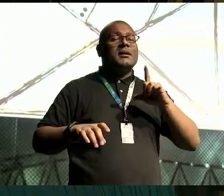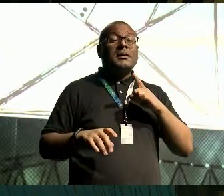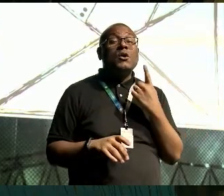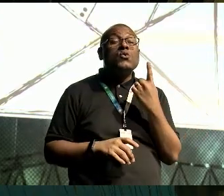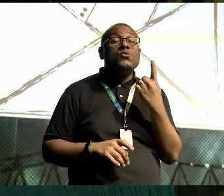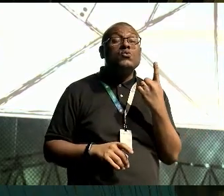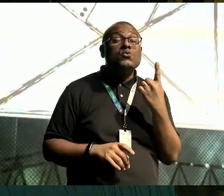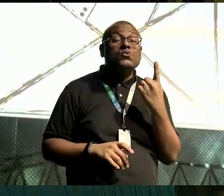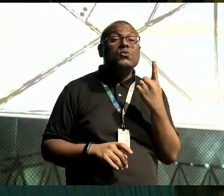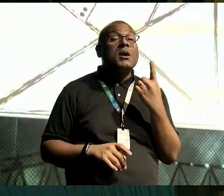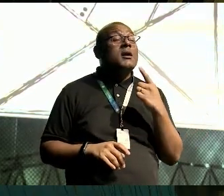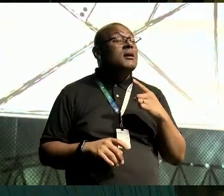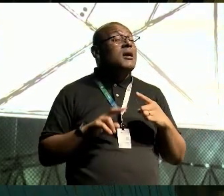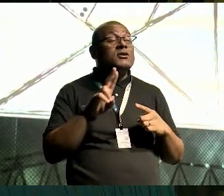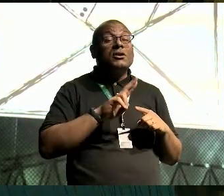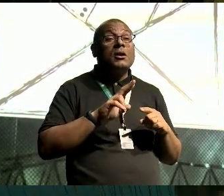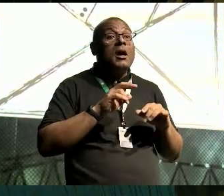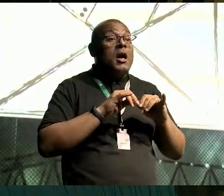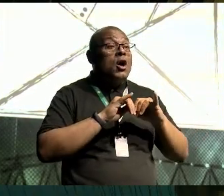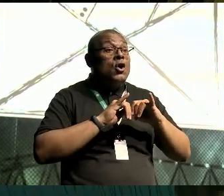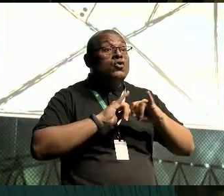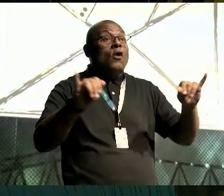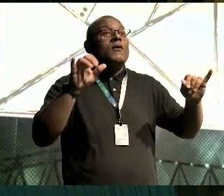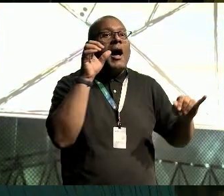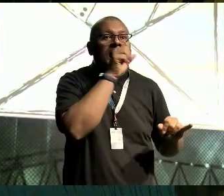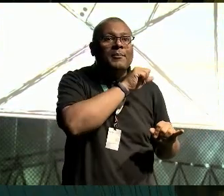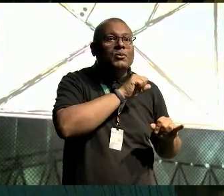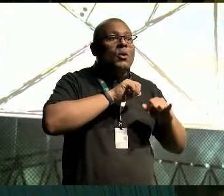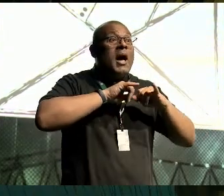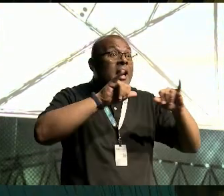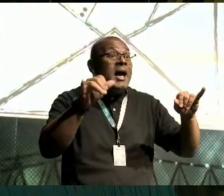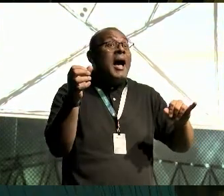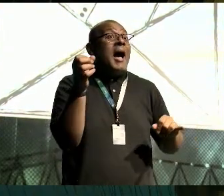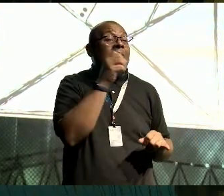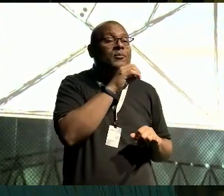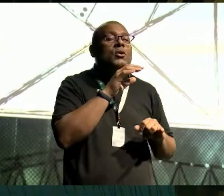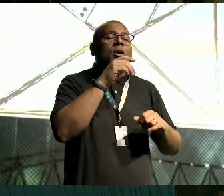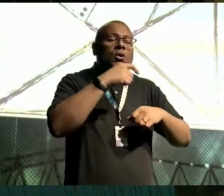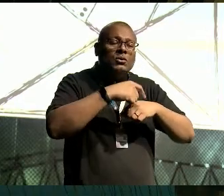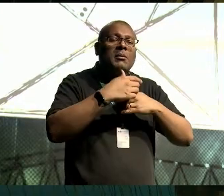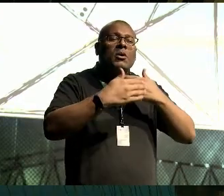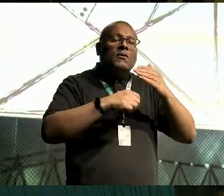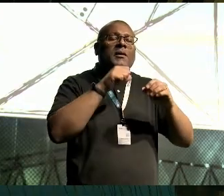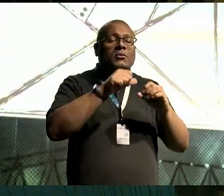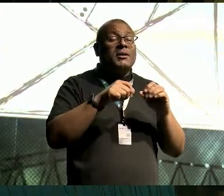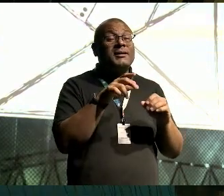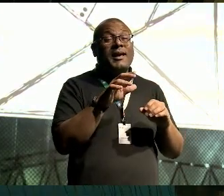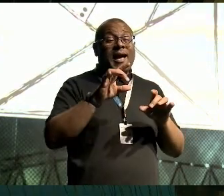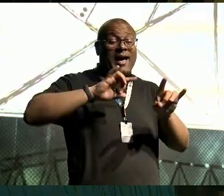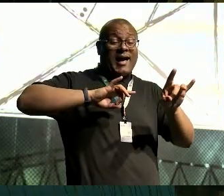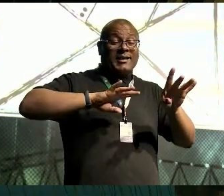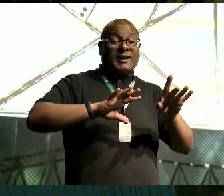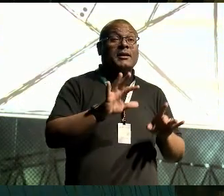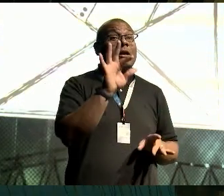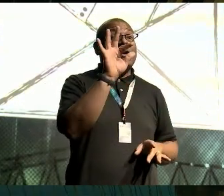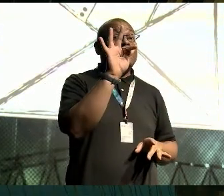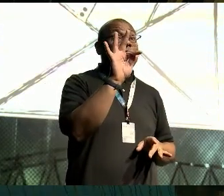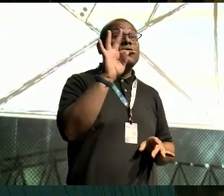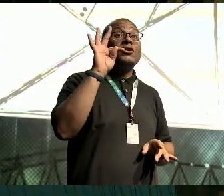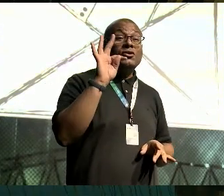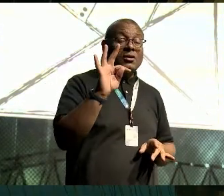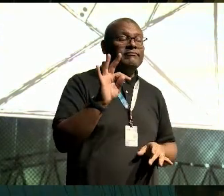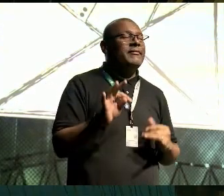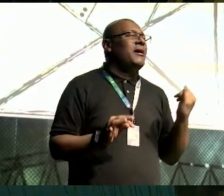nossa fórmula que é basicamente a gente lança as coisas rápido e vai iterando em cima dessas coisas. E ter os Feature Toggles é uma peça